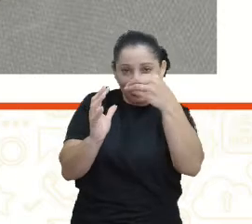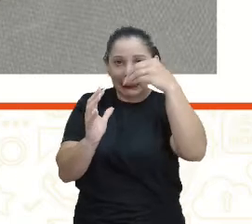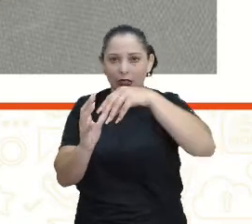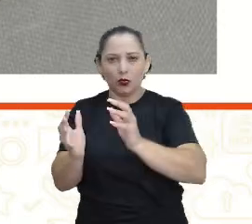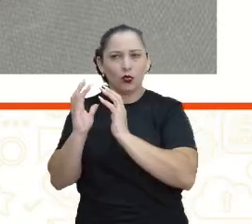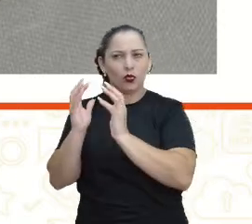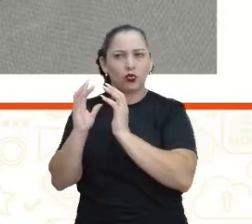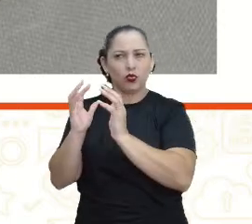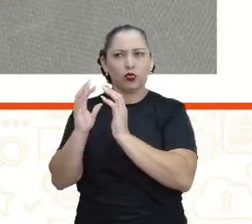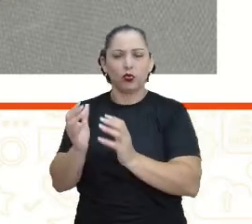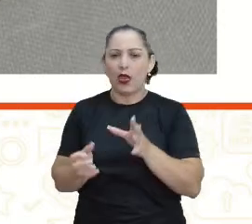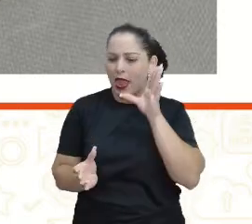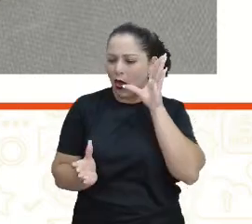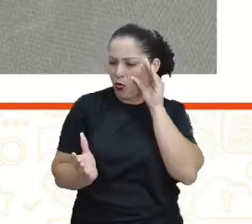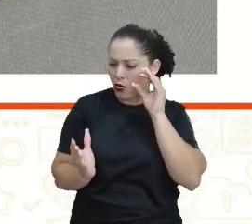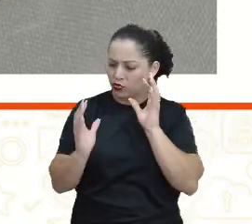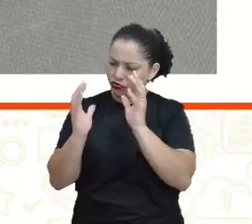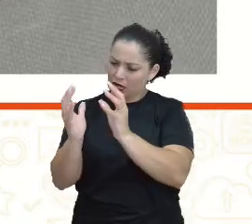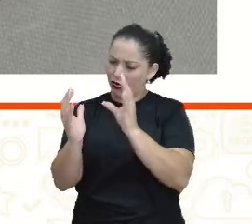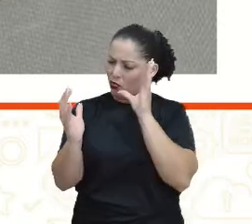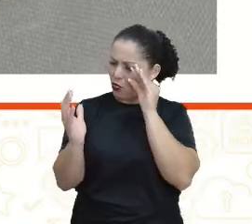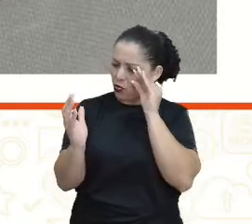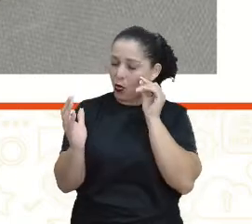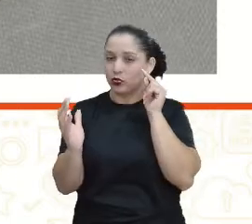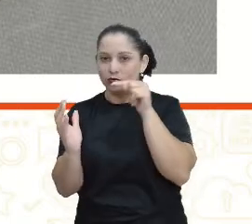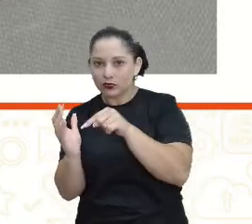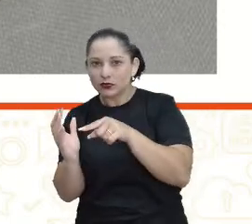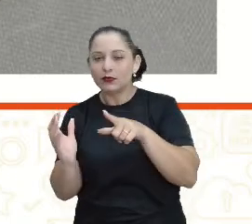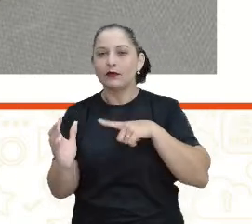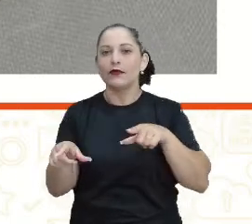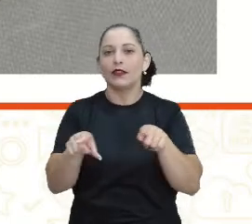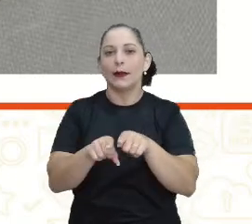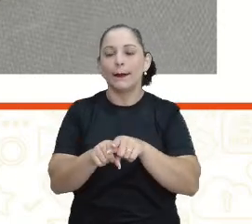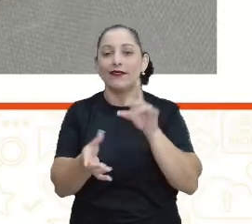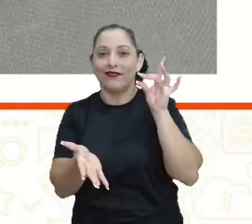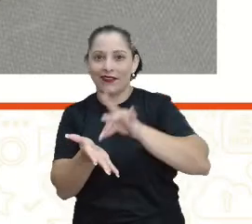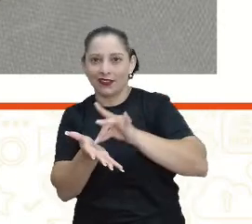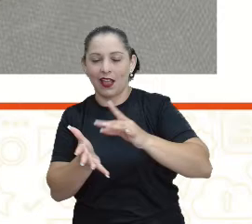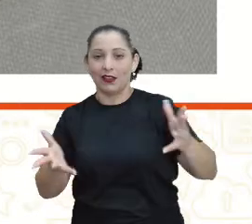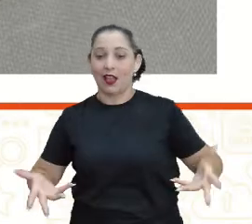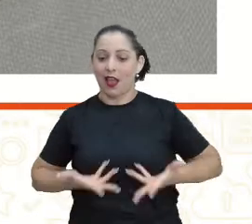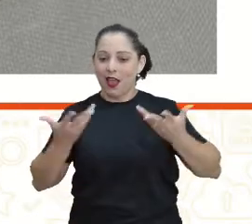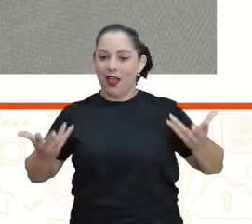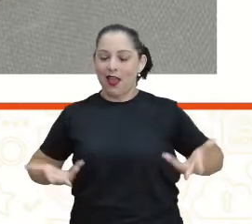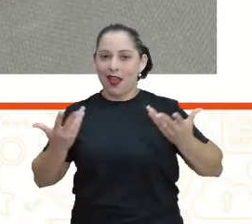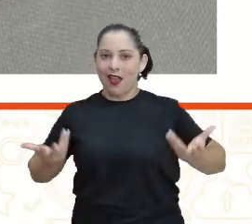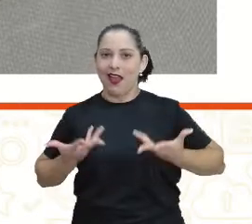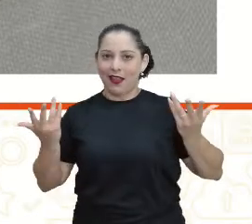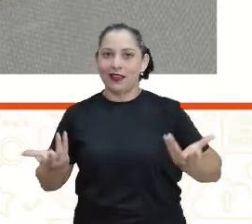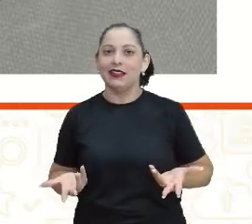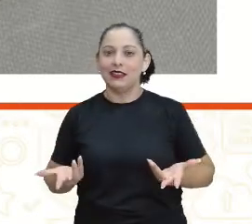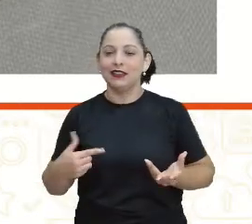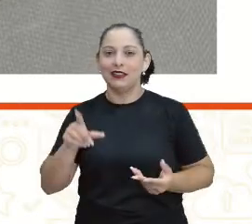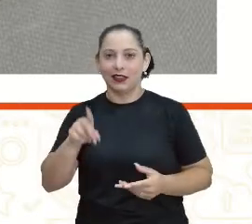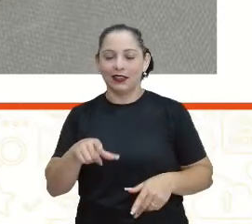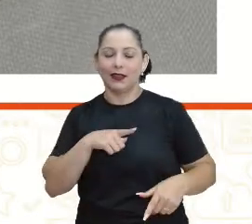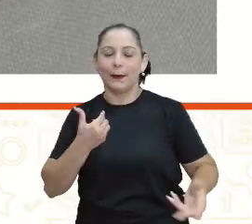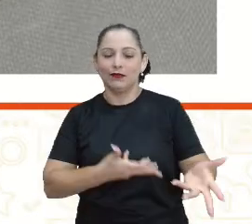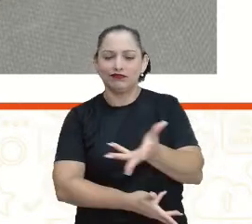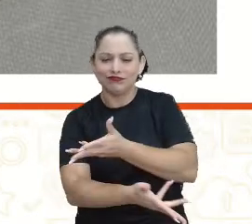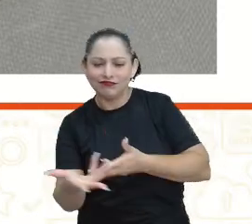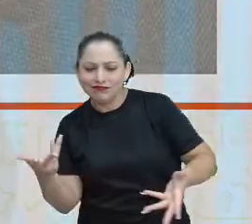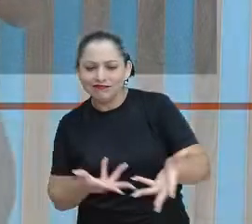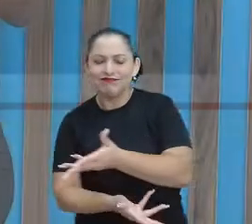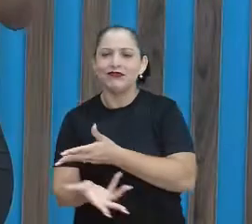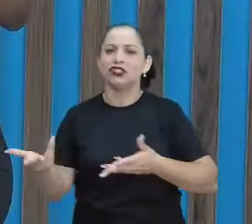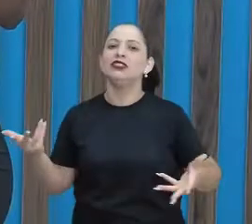despertar curiosidade, né, que vai despertar, na verdade, a alegria de estar interagindo com essa